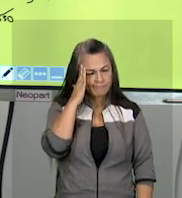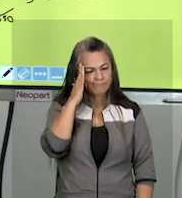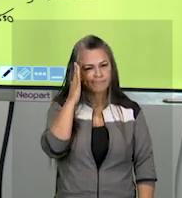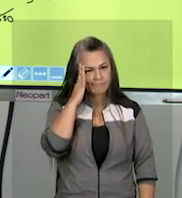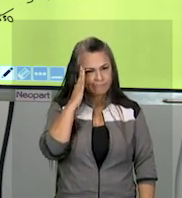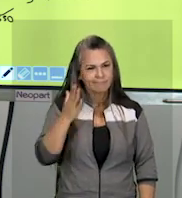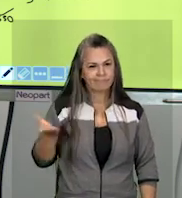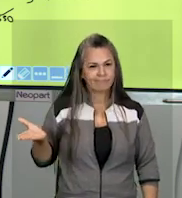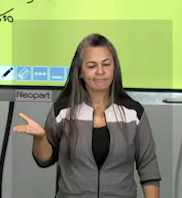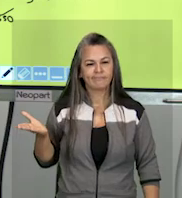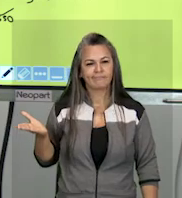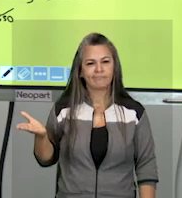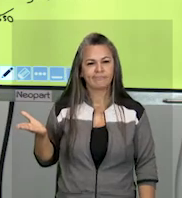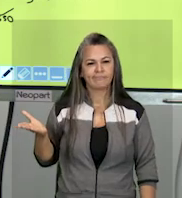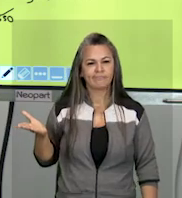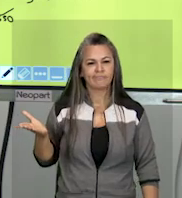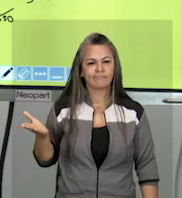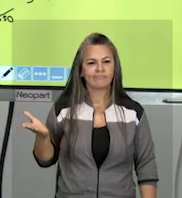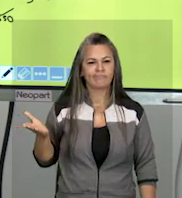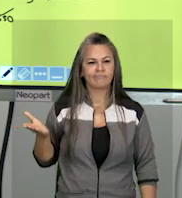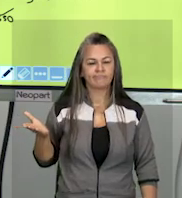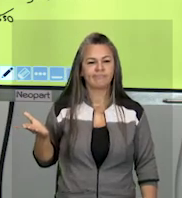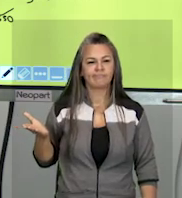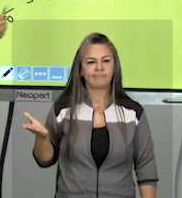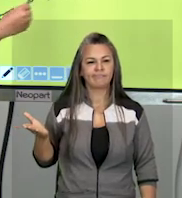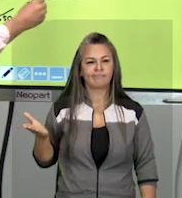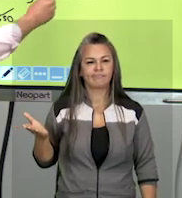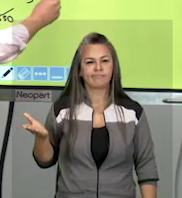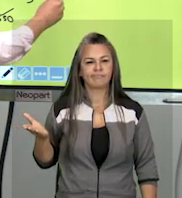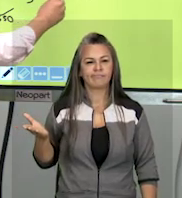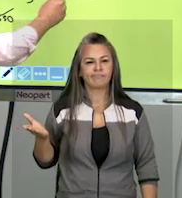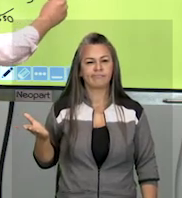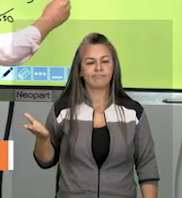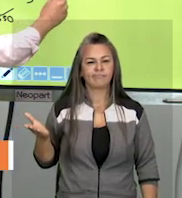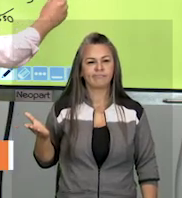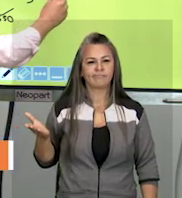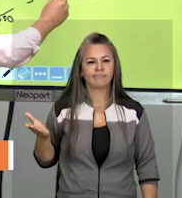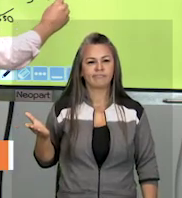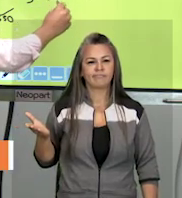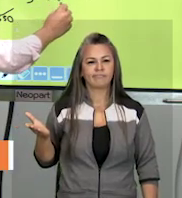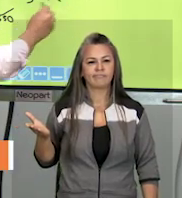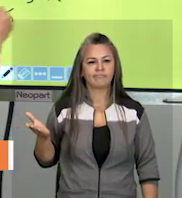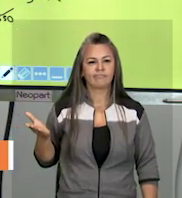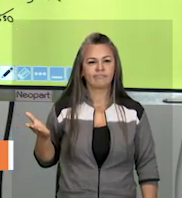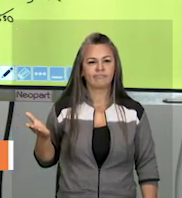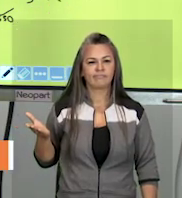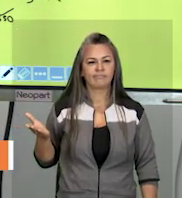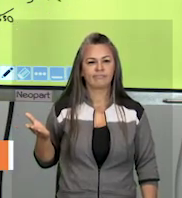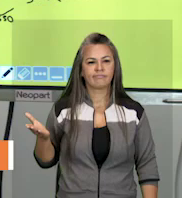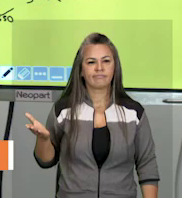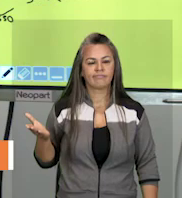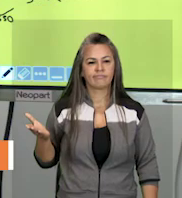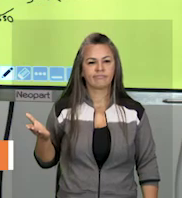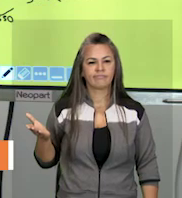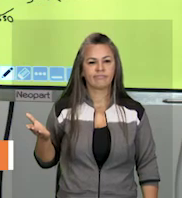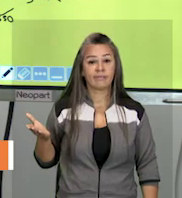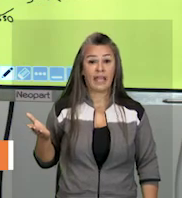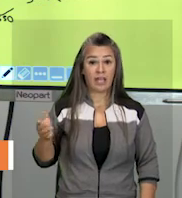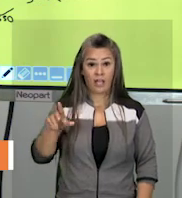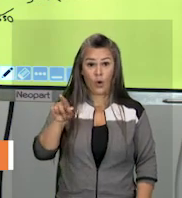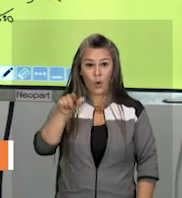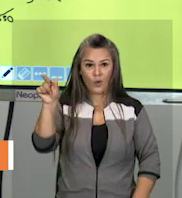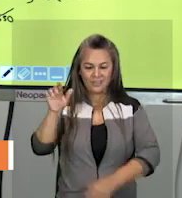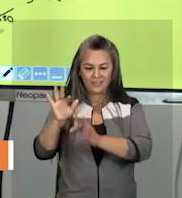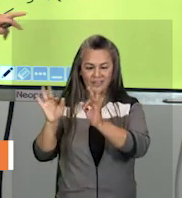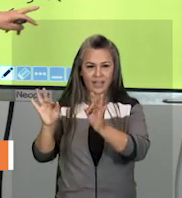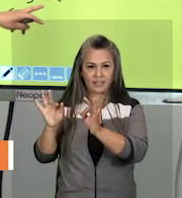isso, nós temos uma oração integrante. Olha só, veja, é uma oração. Se falta alguma coisa, é outra